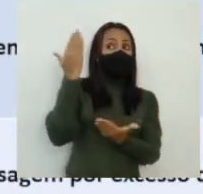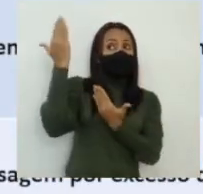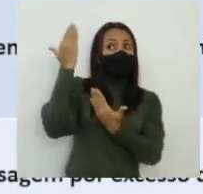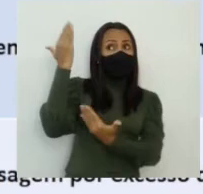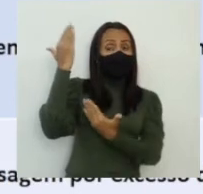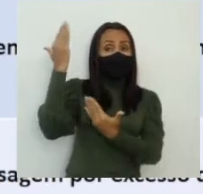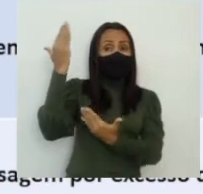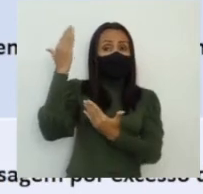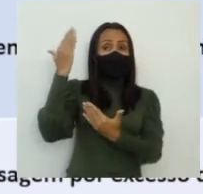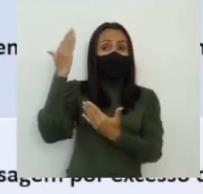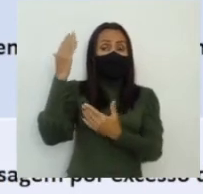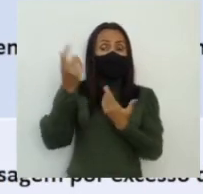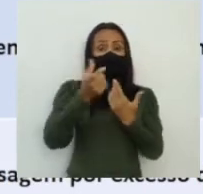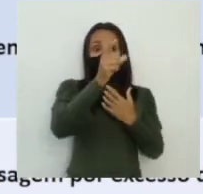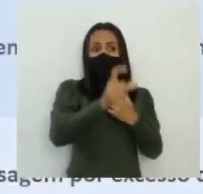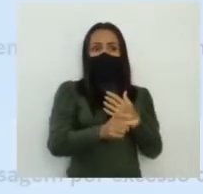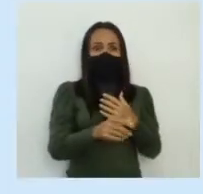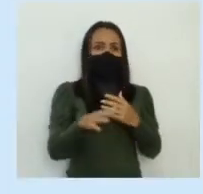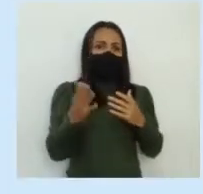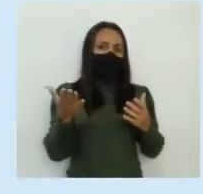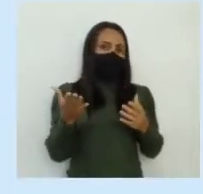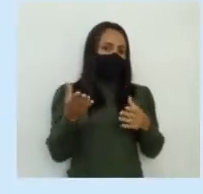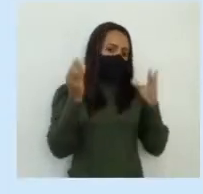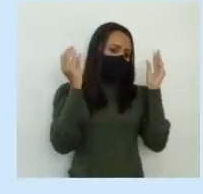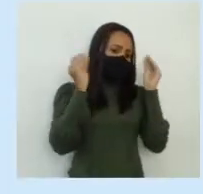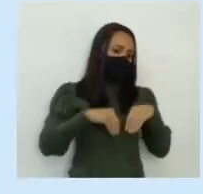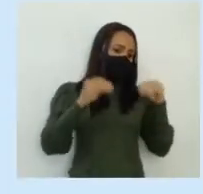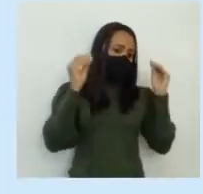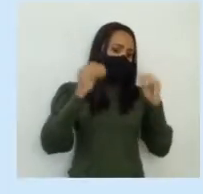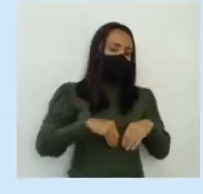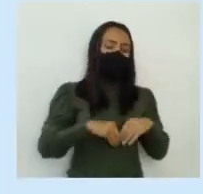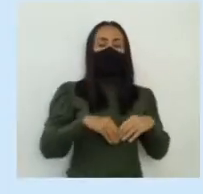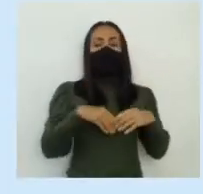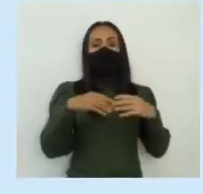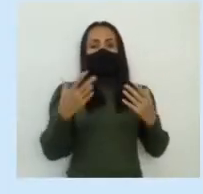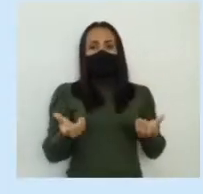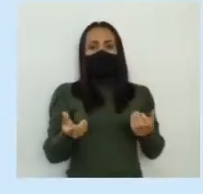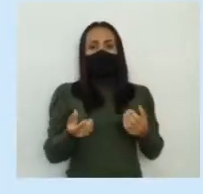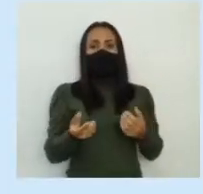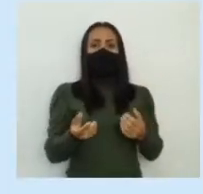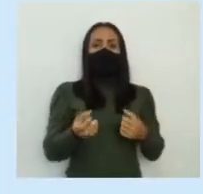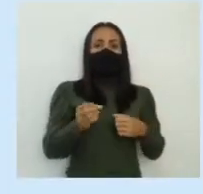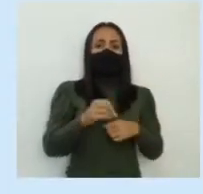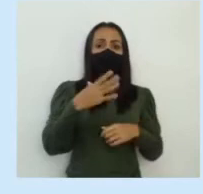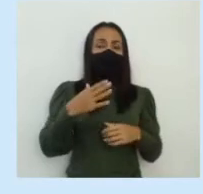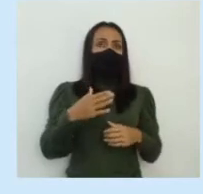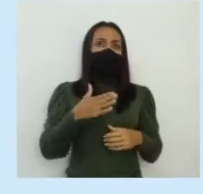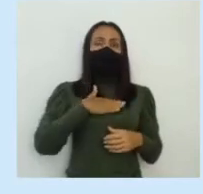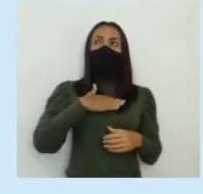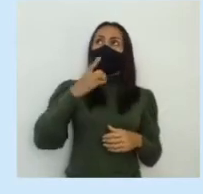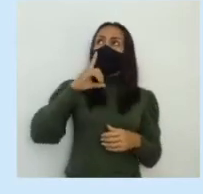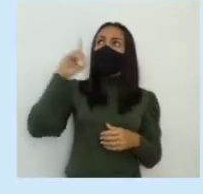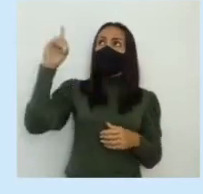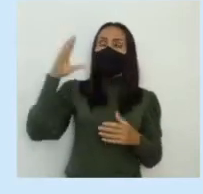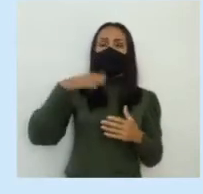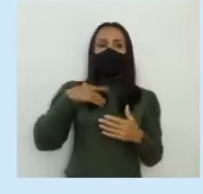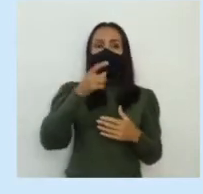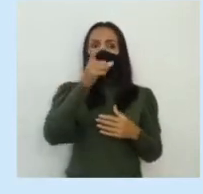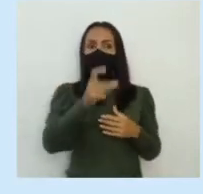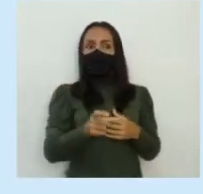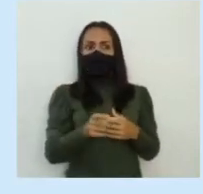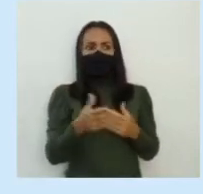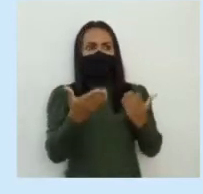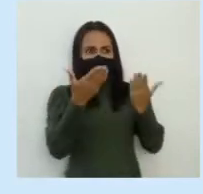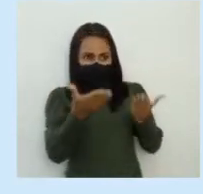ao emissor. Então isso é péssimo, não é, gente? A gente já recebe aquela mensagem e já pensa, meu Deus, fulano é